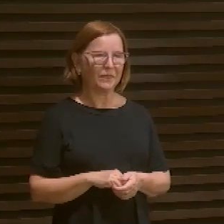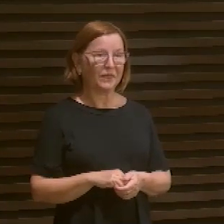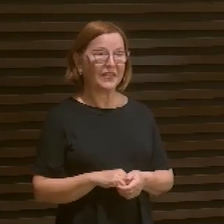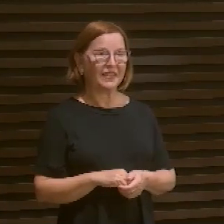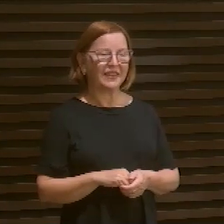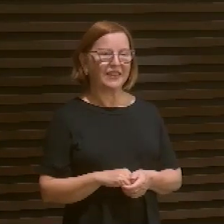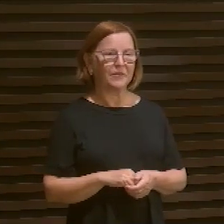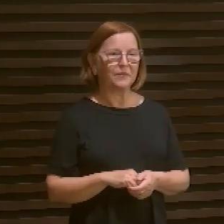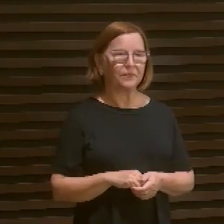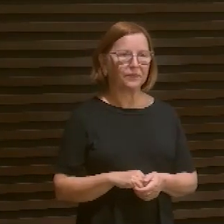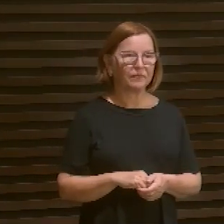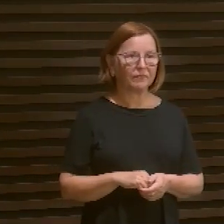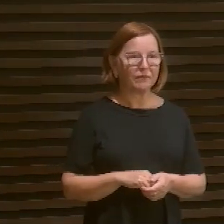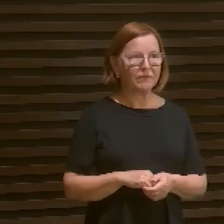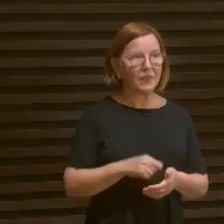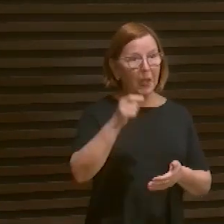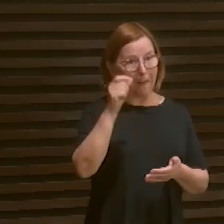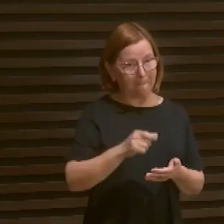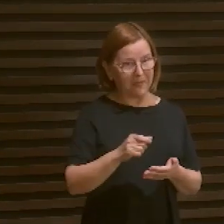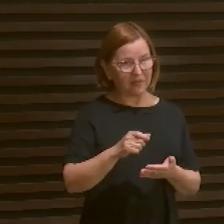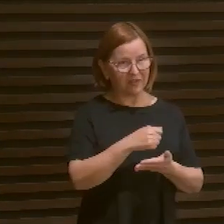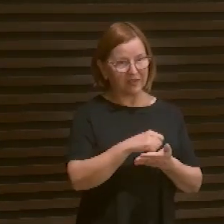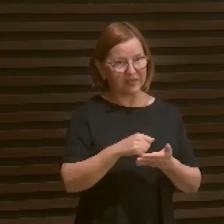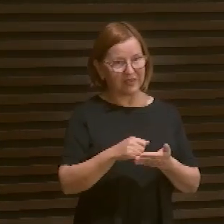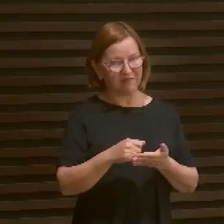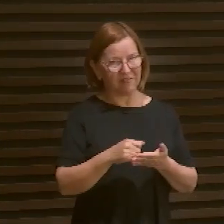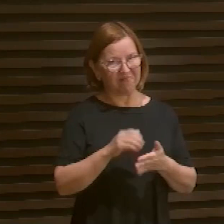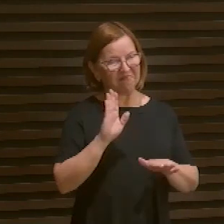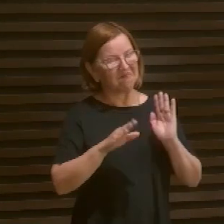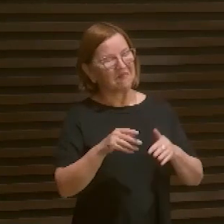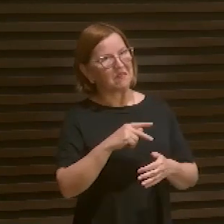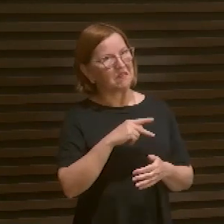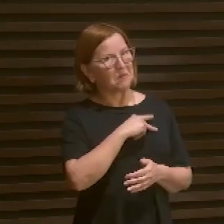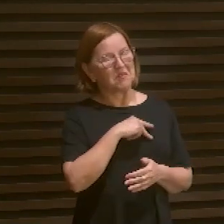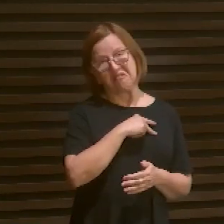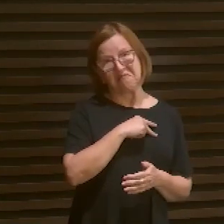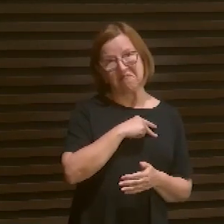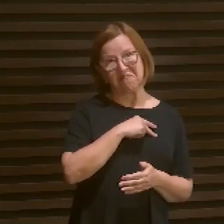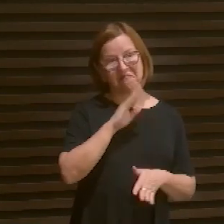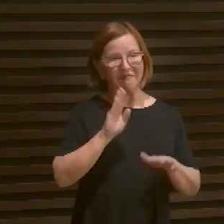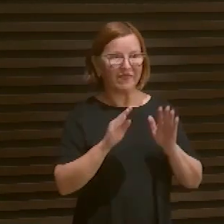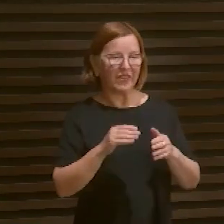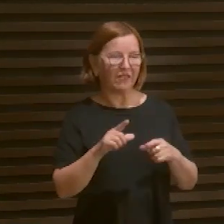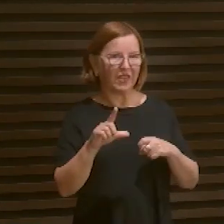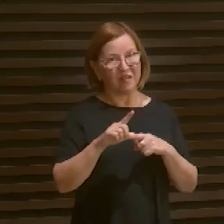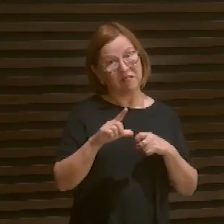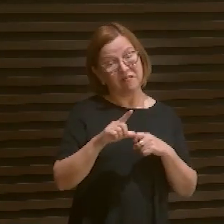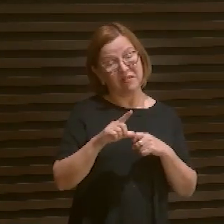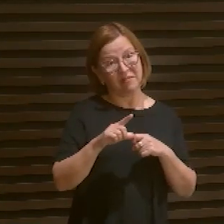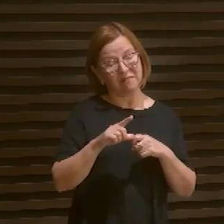aos Hebreus, Paulo, pode ser. Lucas, também